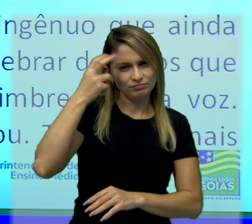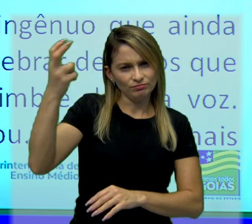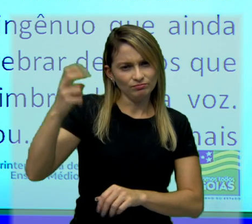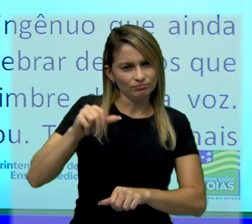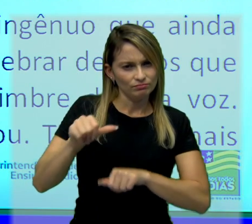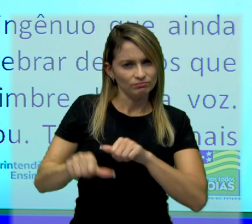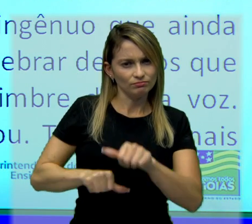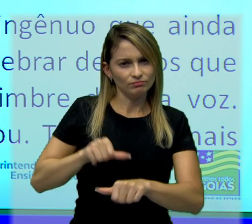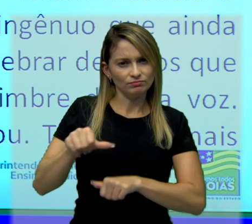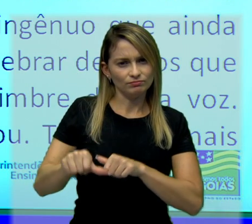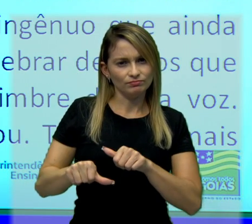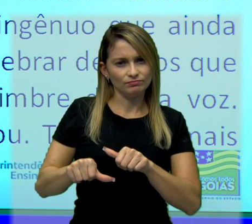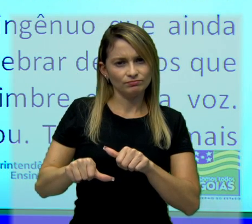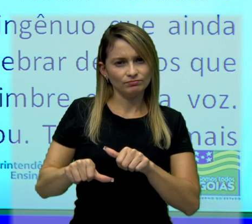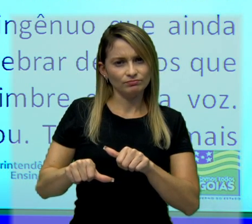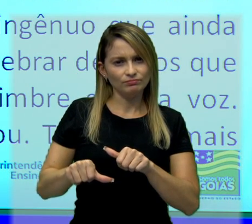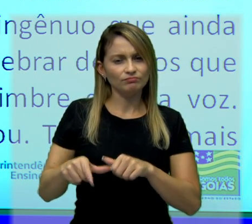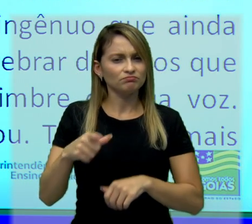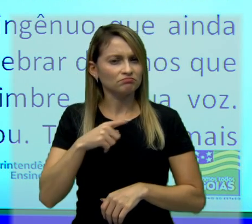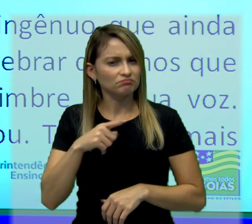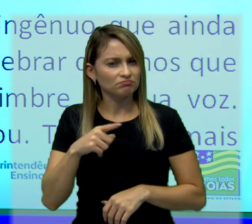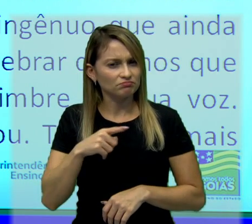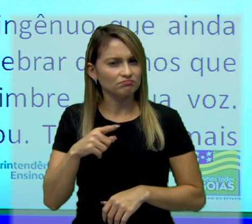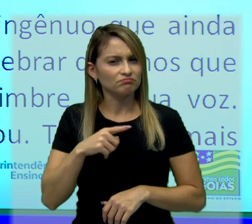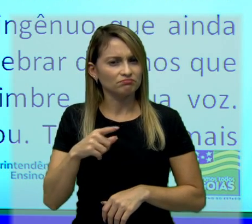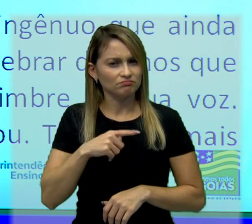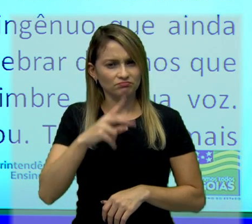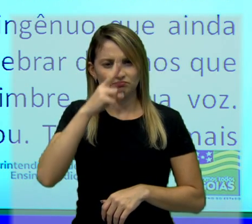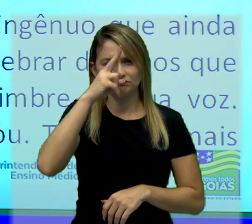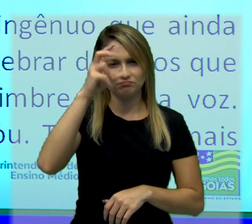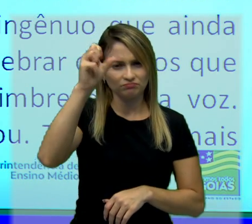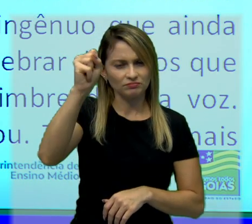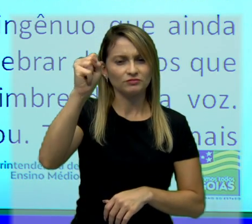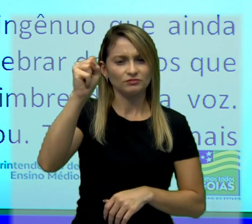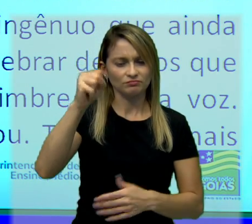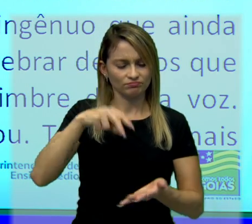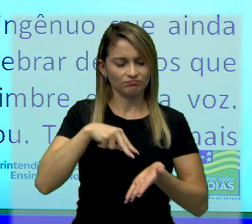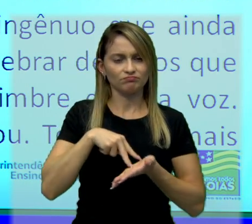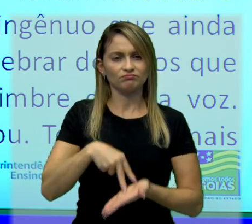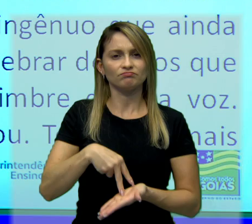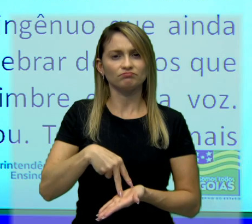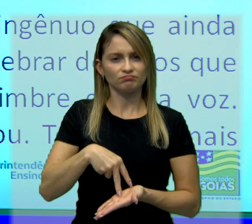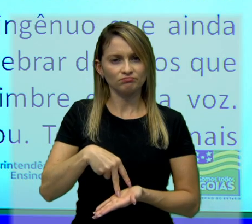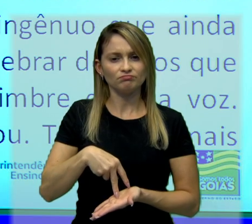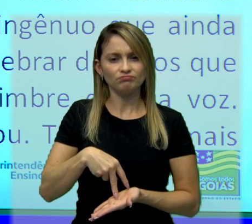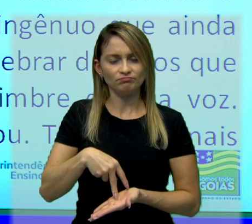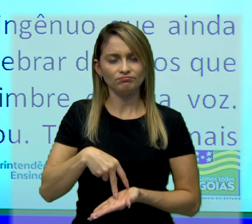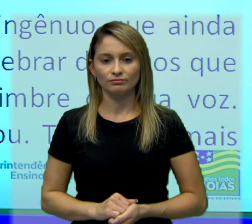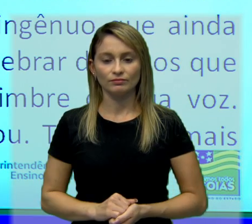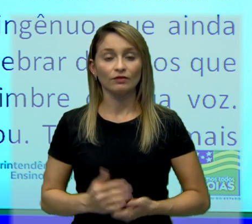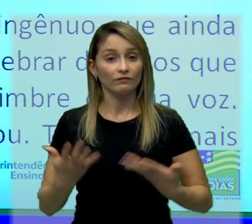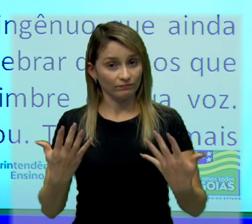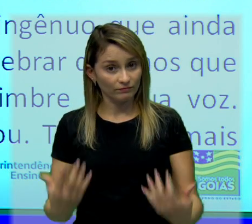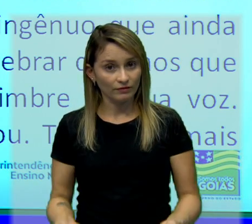própria inteligência se transformou. Tornou-se mais aguda e mais